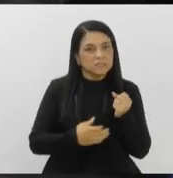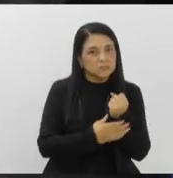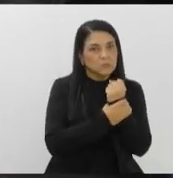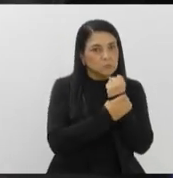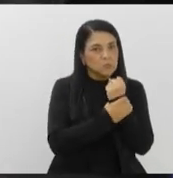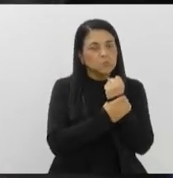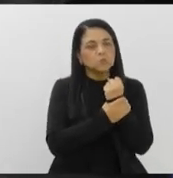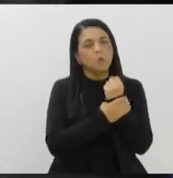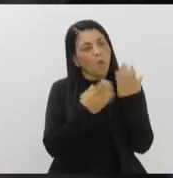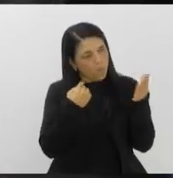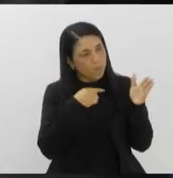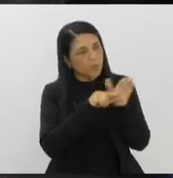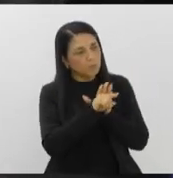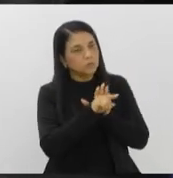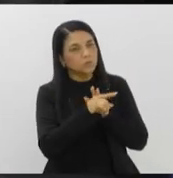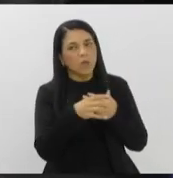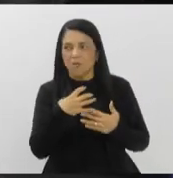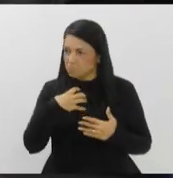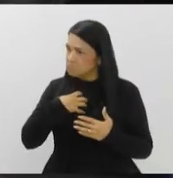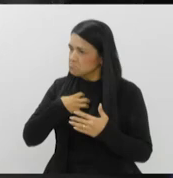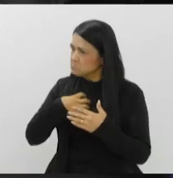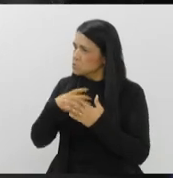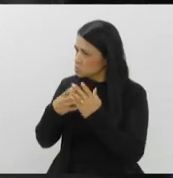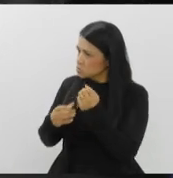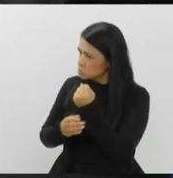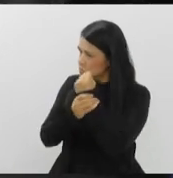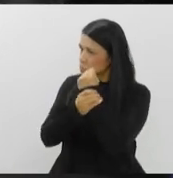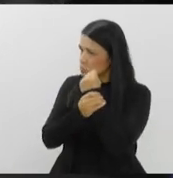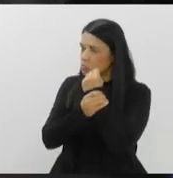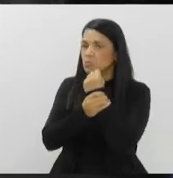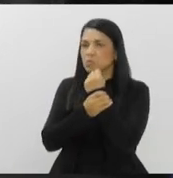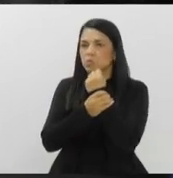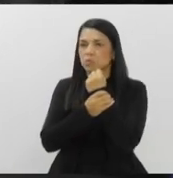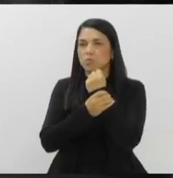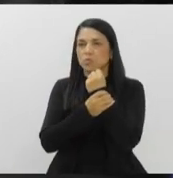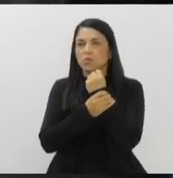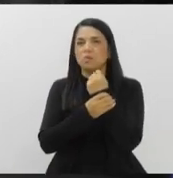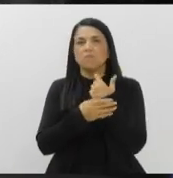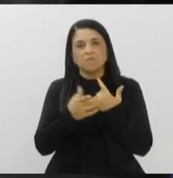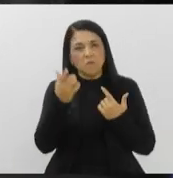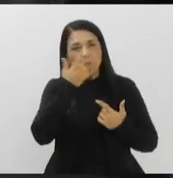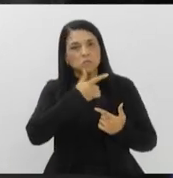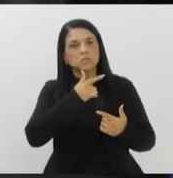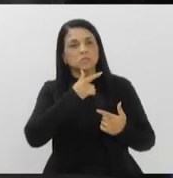isso? Né? Eu me sinto seguro. A minha estufa ela vai produzir muito mais do que eu posso,